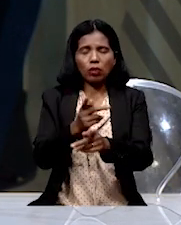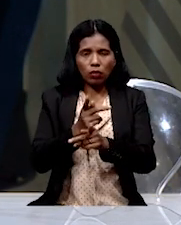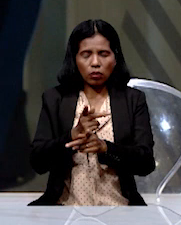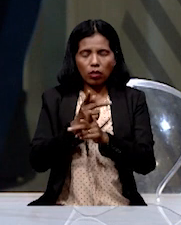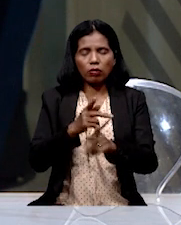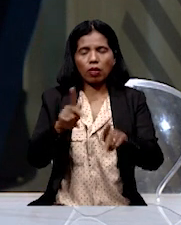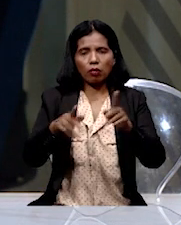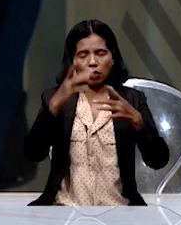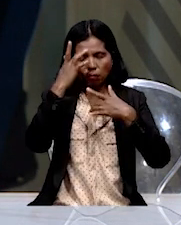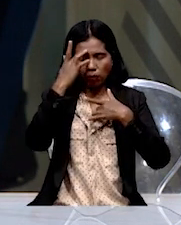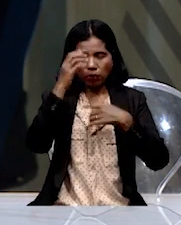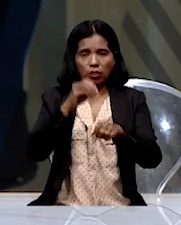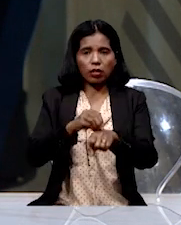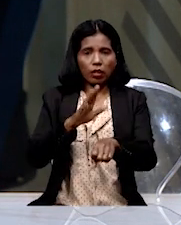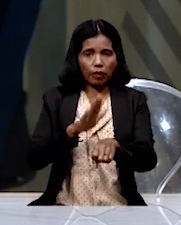paciente dengue.